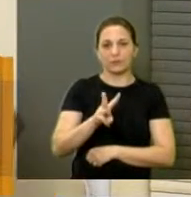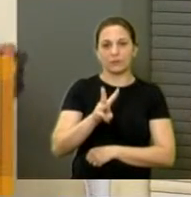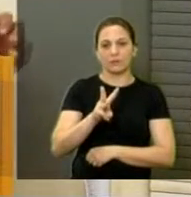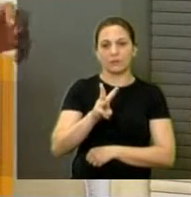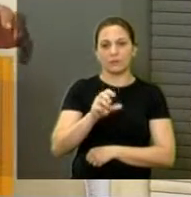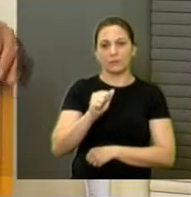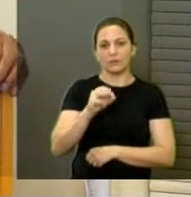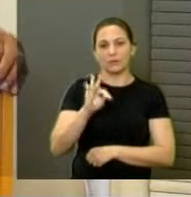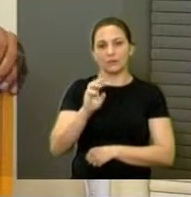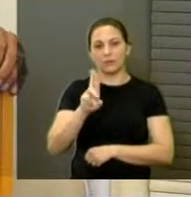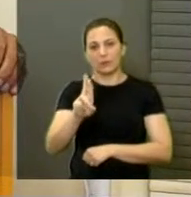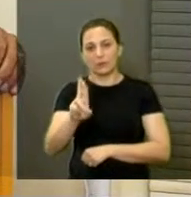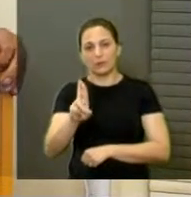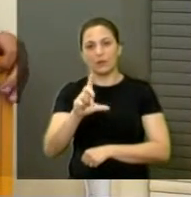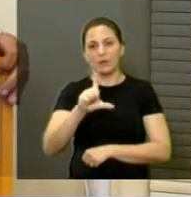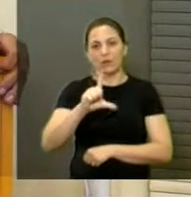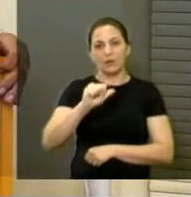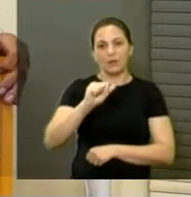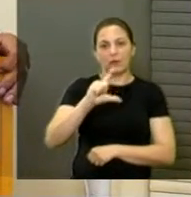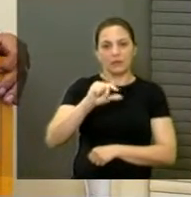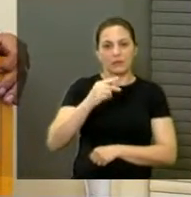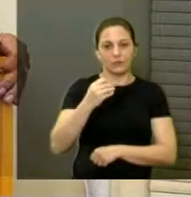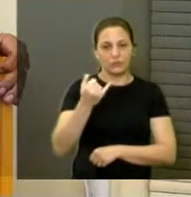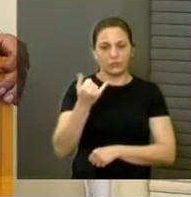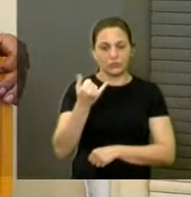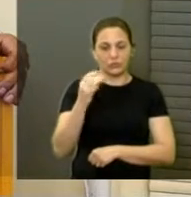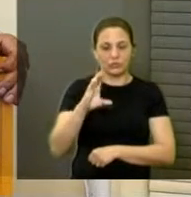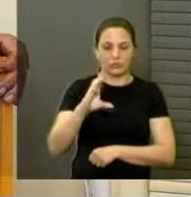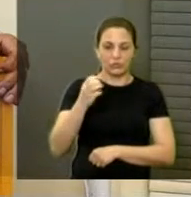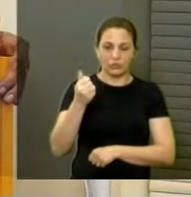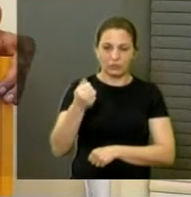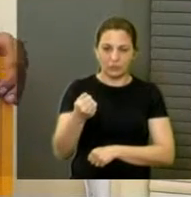Lachiche, meu amigo Vart, né? E